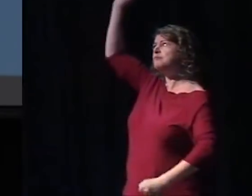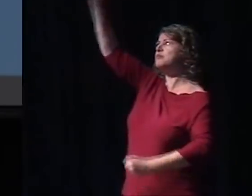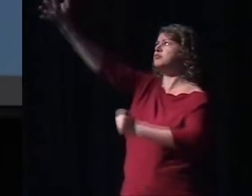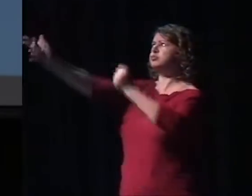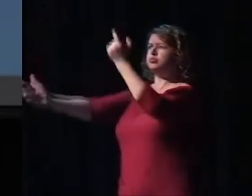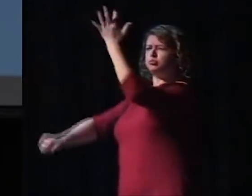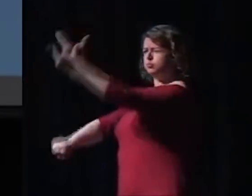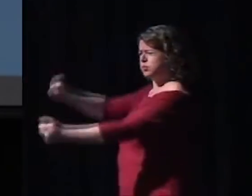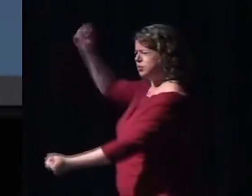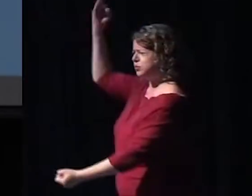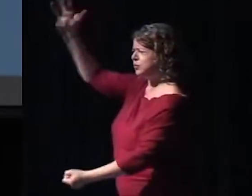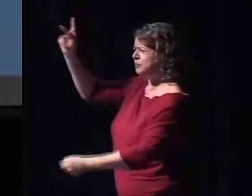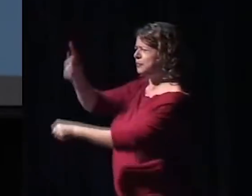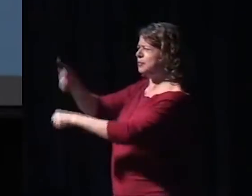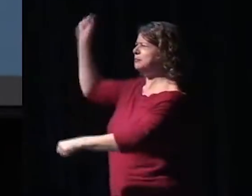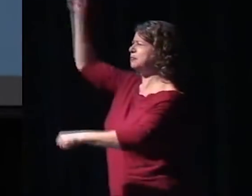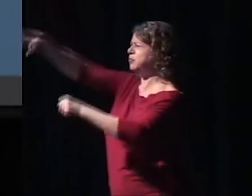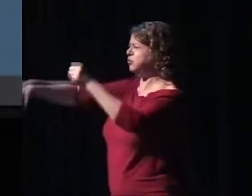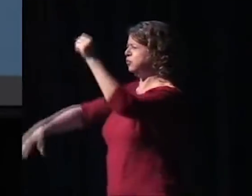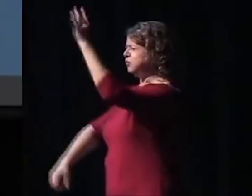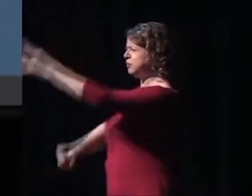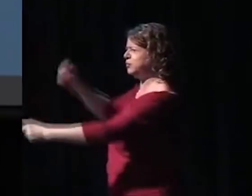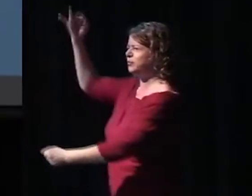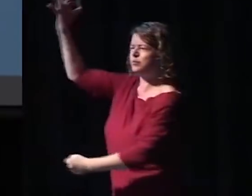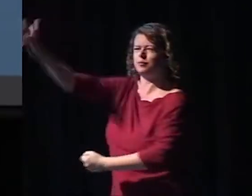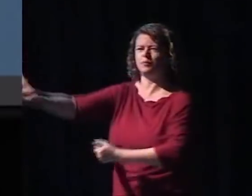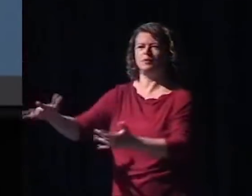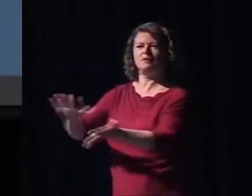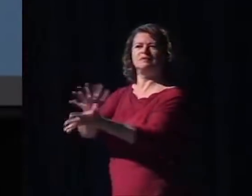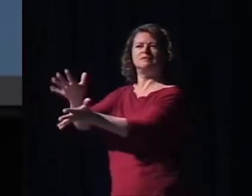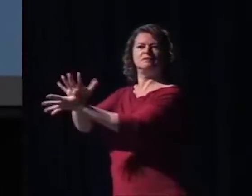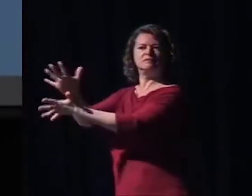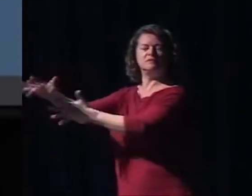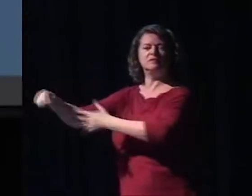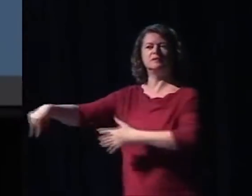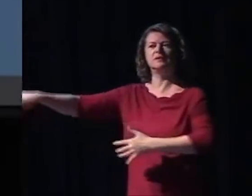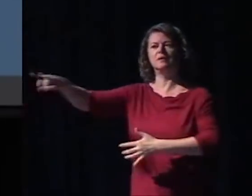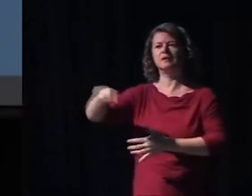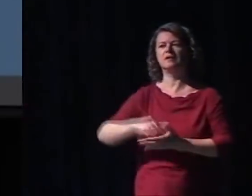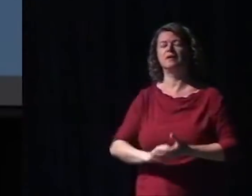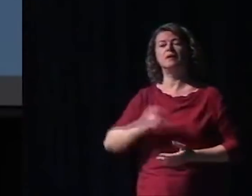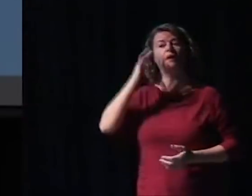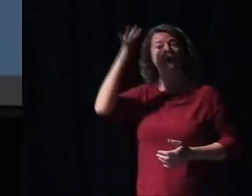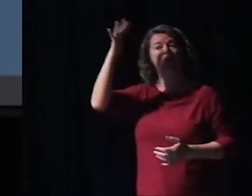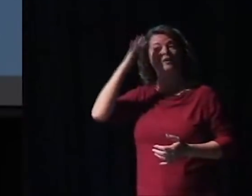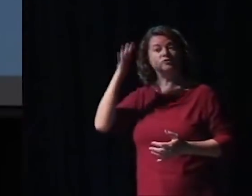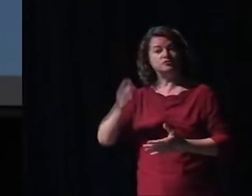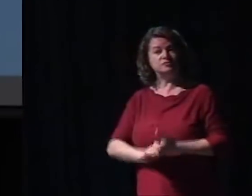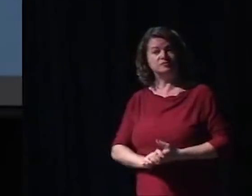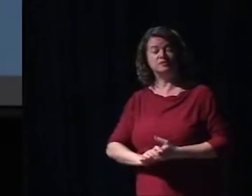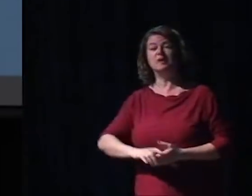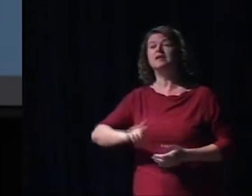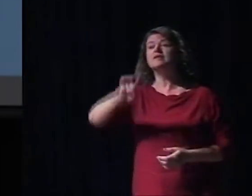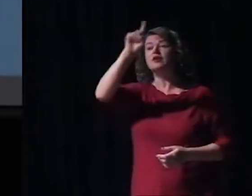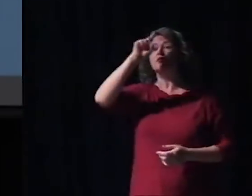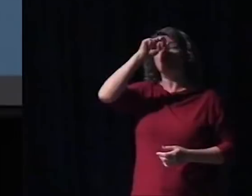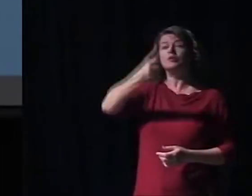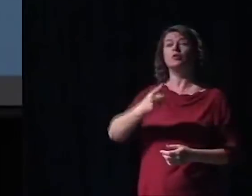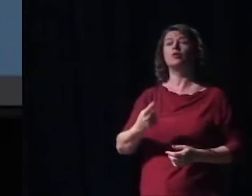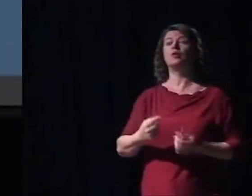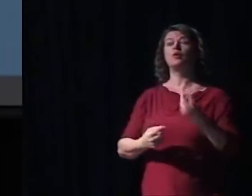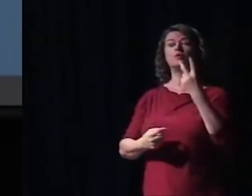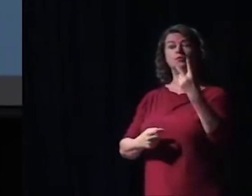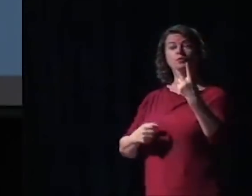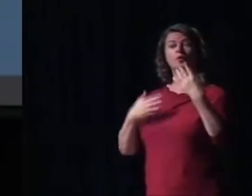anjos, você imagina, Abraão ora, Deus manda um anjo para tirar, dois anjos para tirar Ló e sua família, e a família